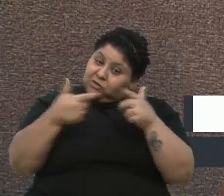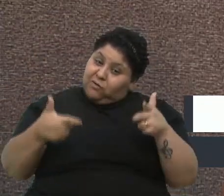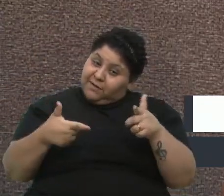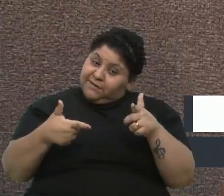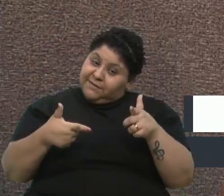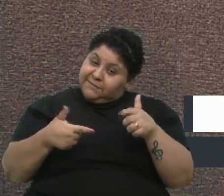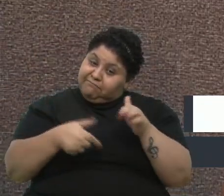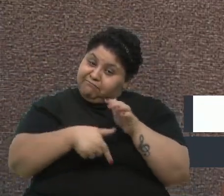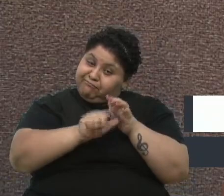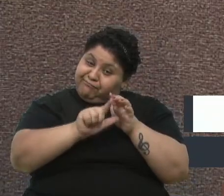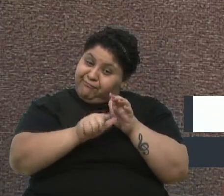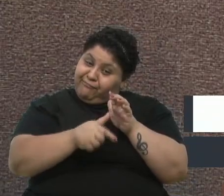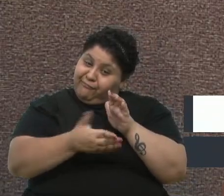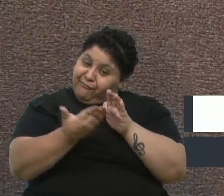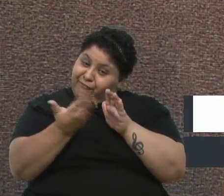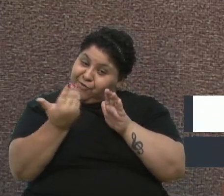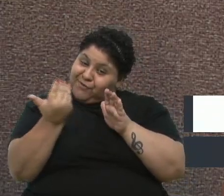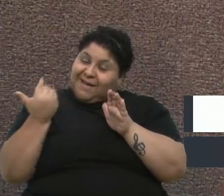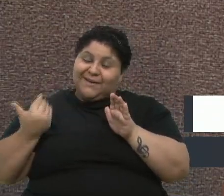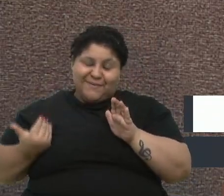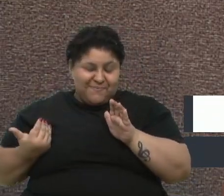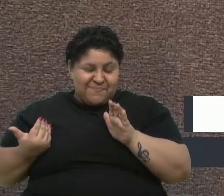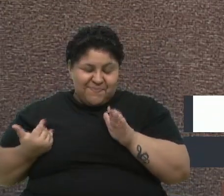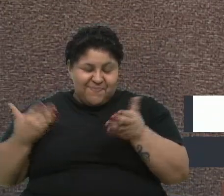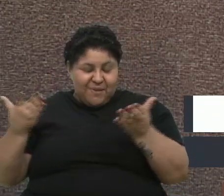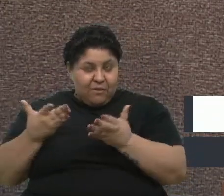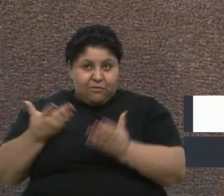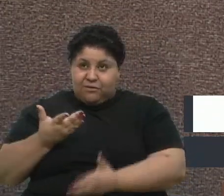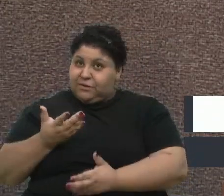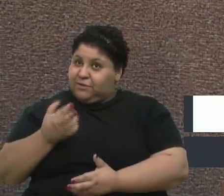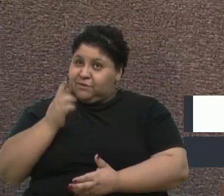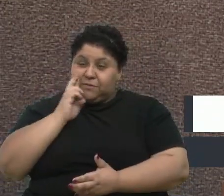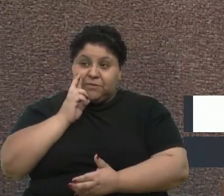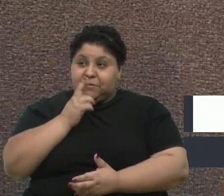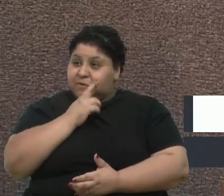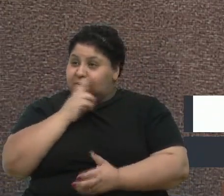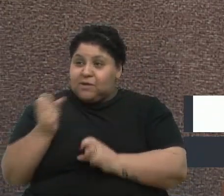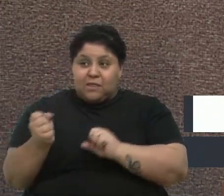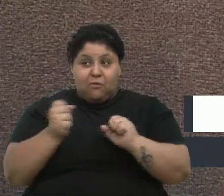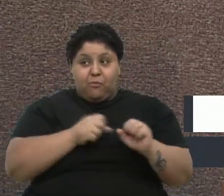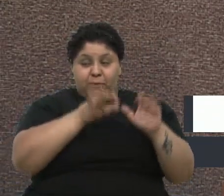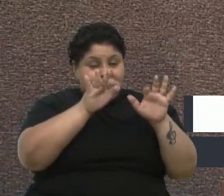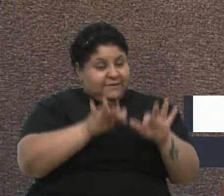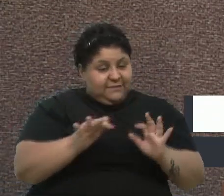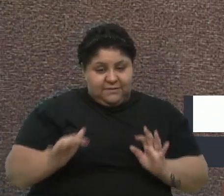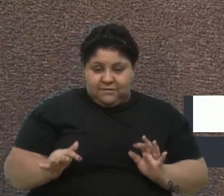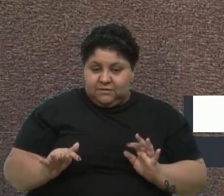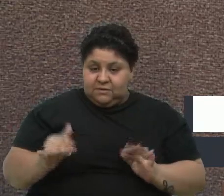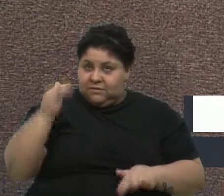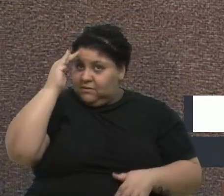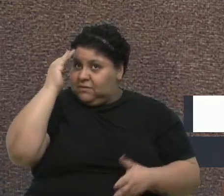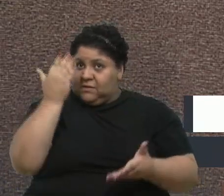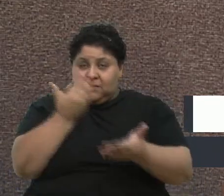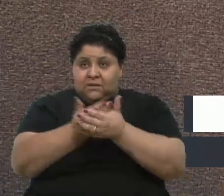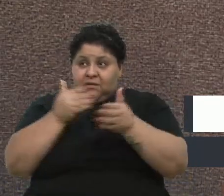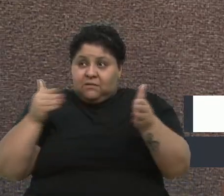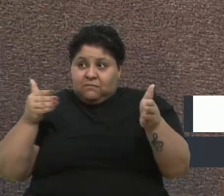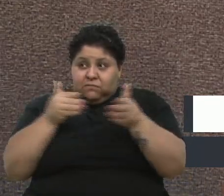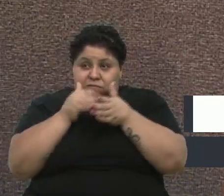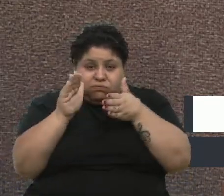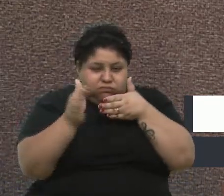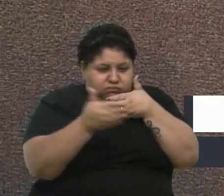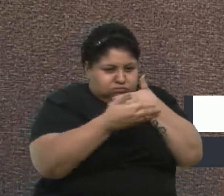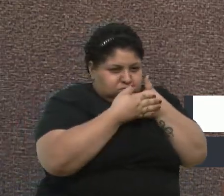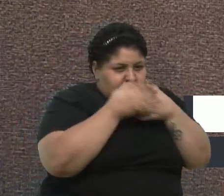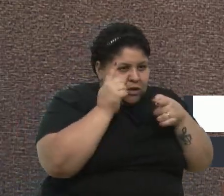nesse momento em que o restaurante popular não pode ficar ali. E eu não quero crer que eles entrem escondidos, porque não possam